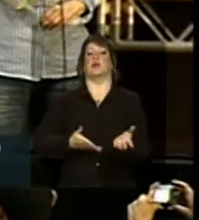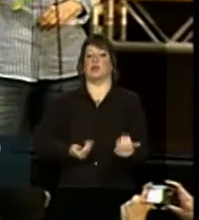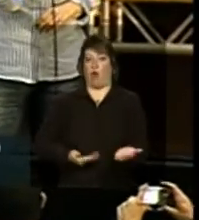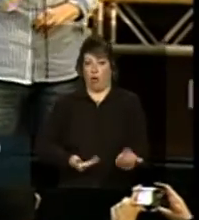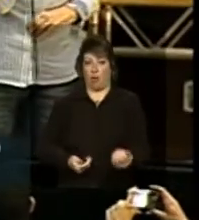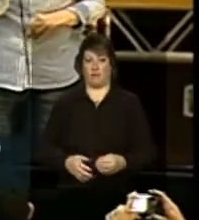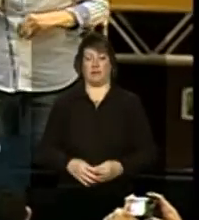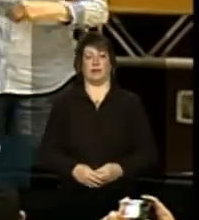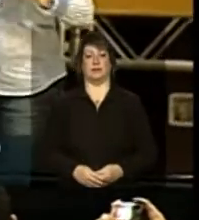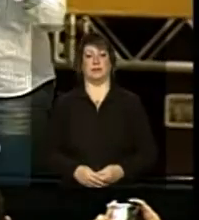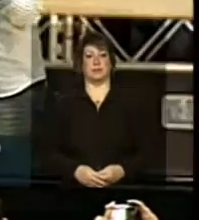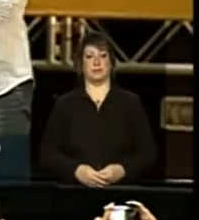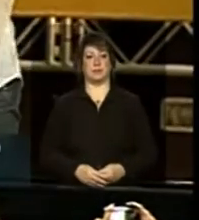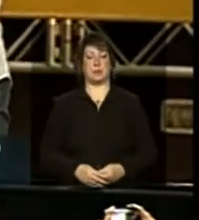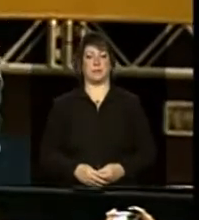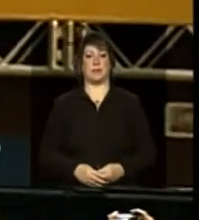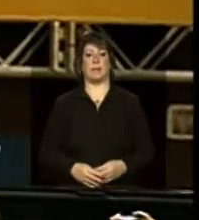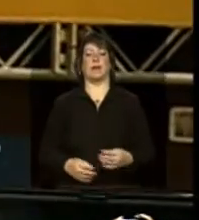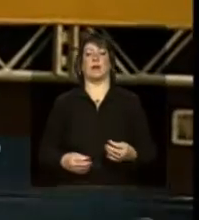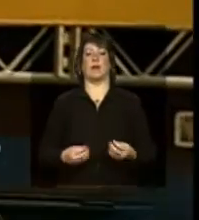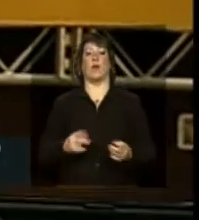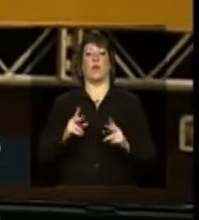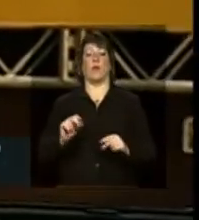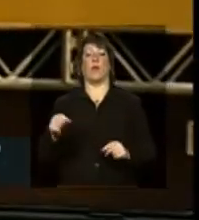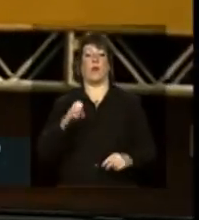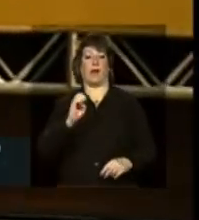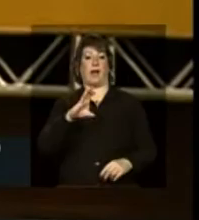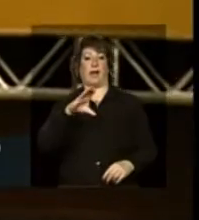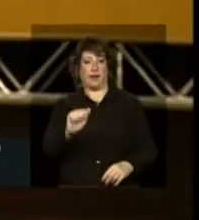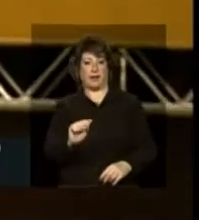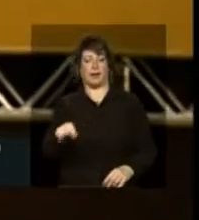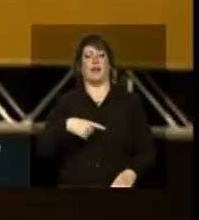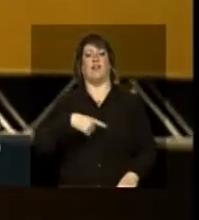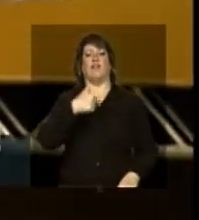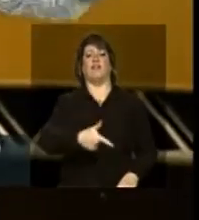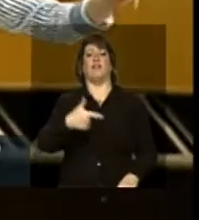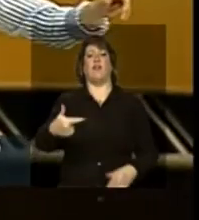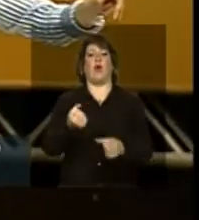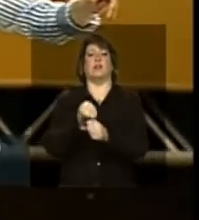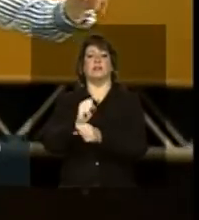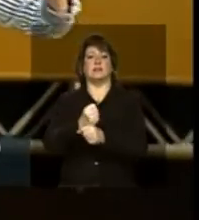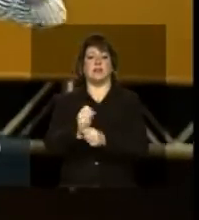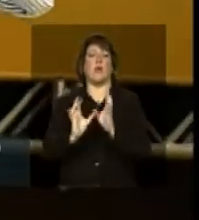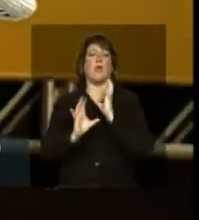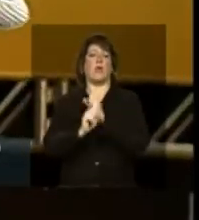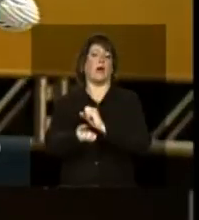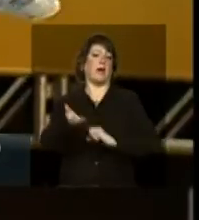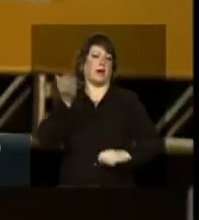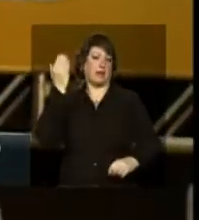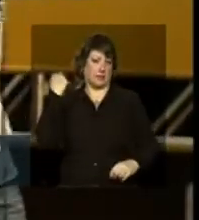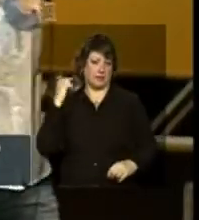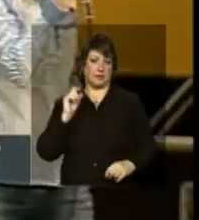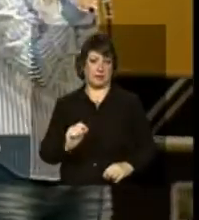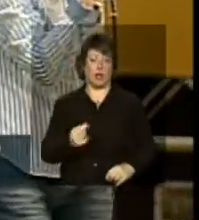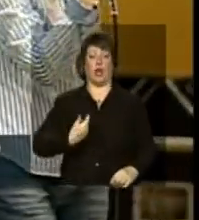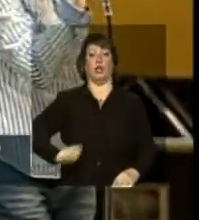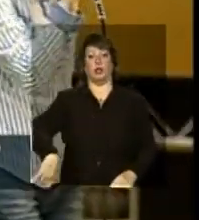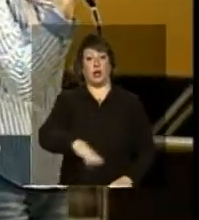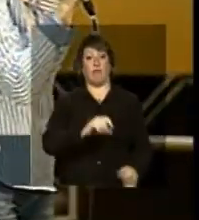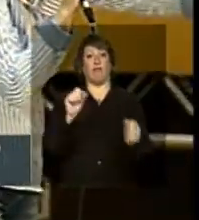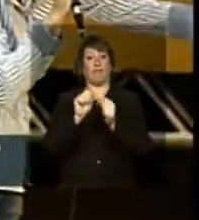adolescente. Com o ECA, há 22 anos atrás, nós produzimos